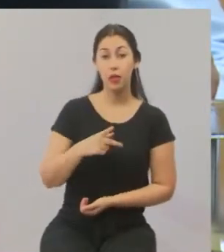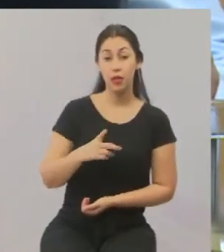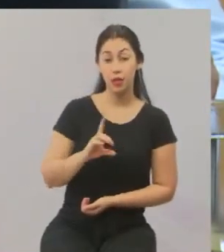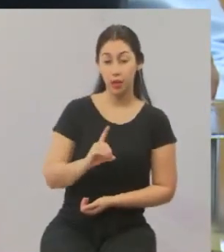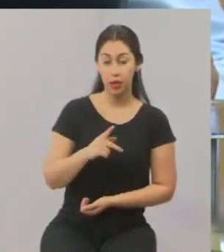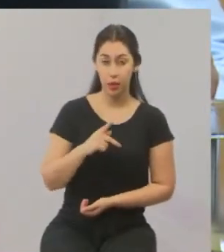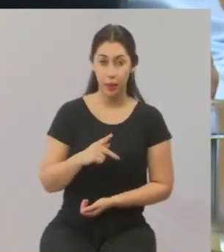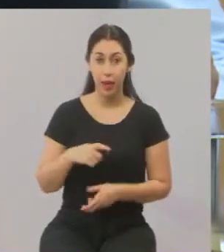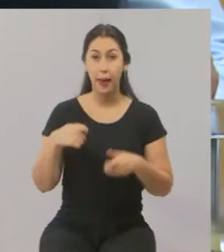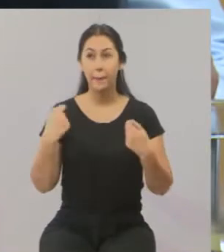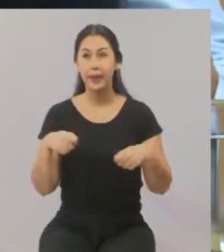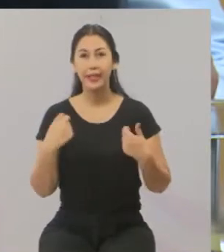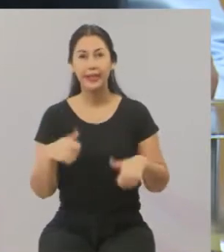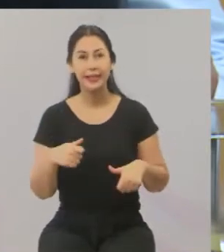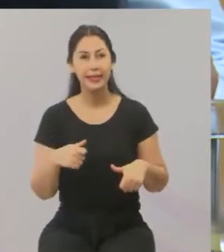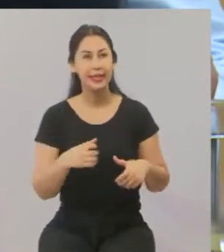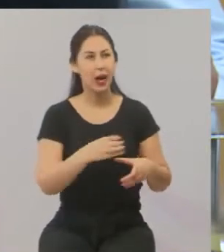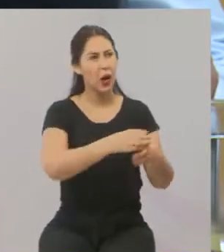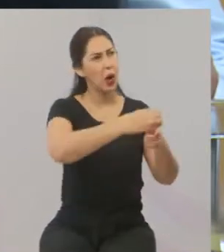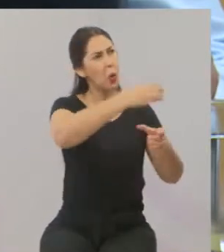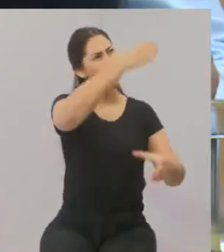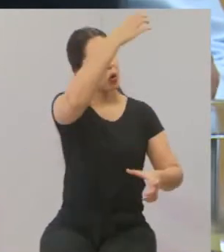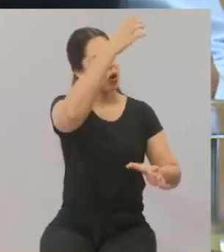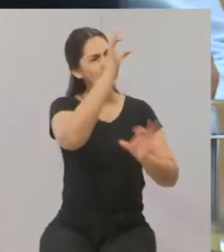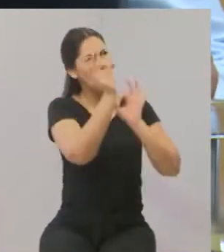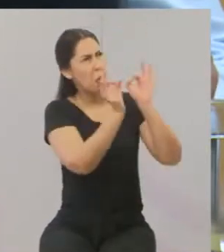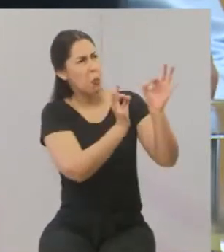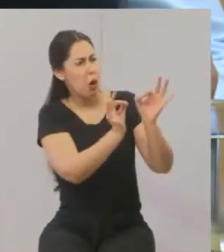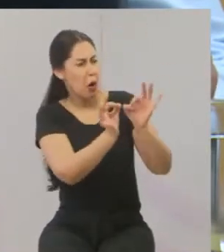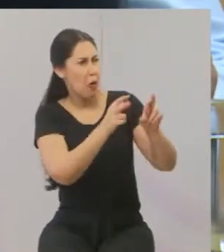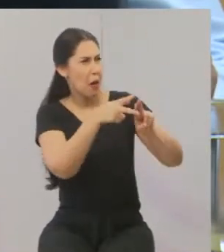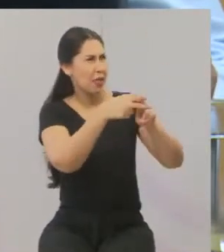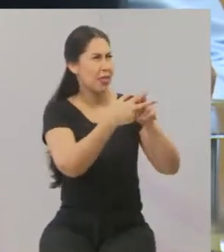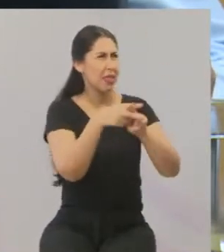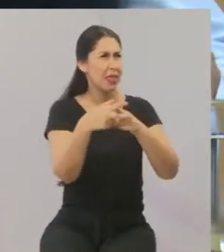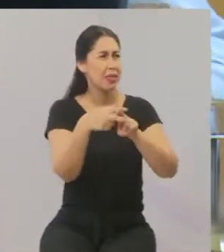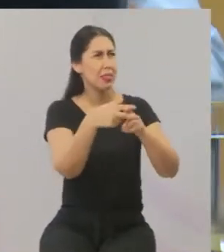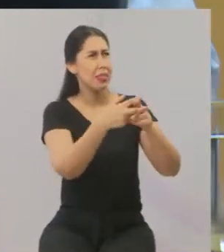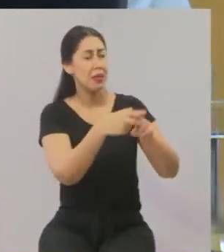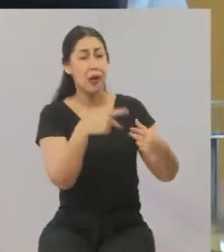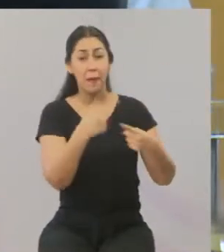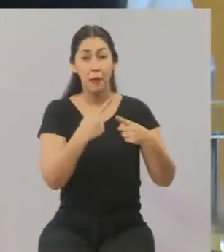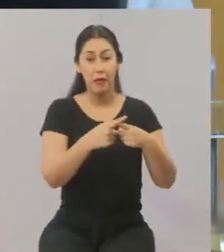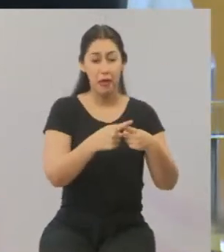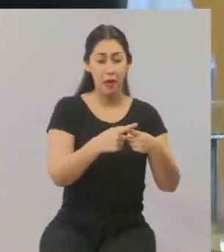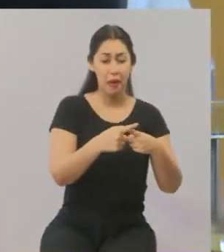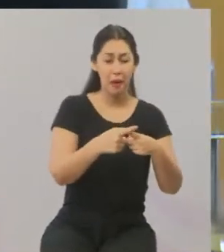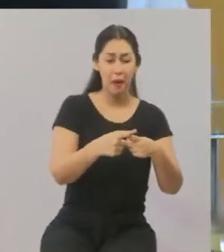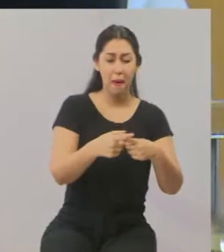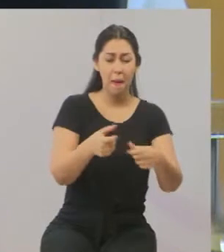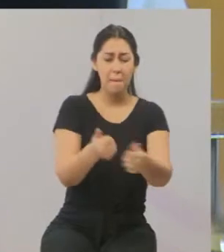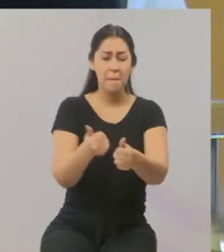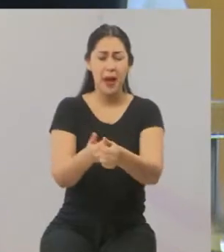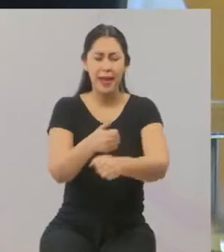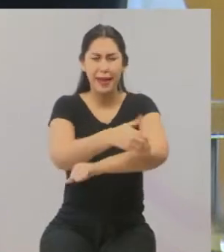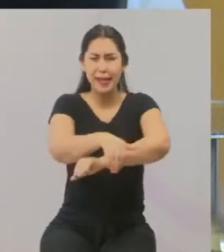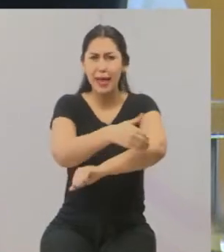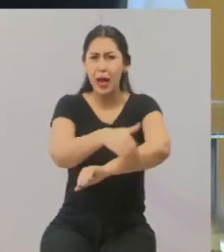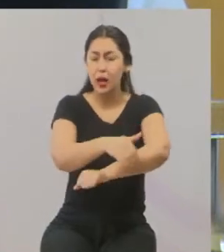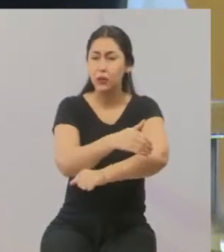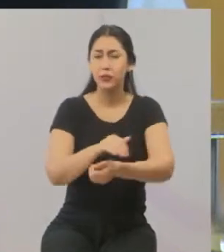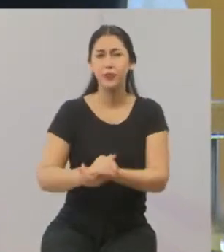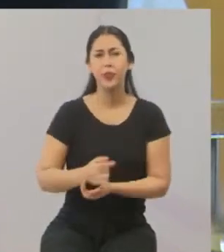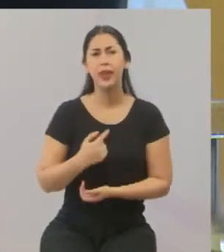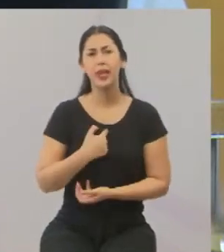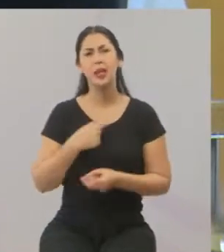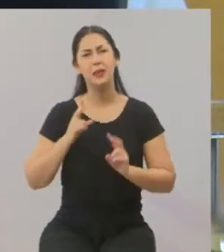solicitando o reposicionamento de 2 postes que se encontram praticamente no meio do leito carroçável da Rua 1, no bairro Lagoa Azul, em Jacareí. Venho acompanhando